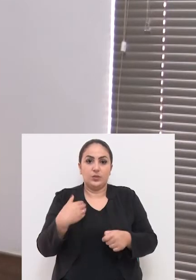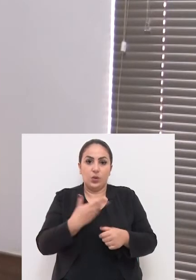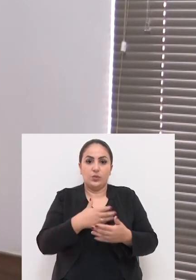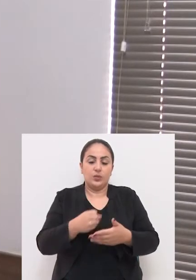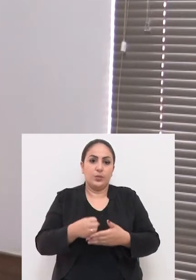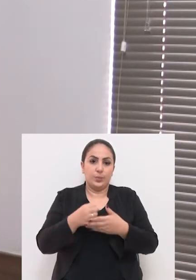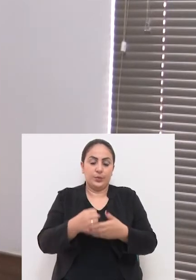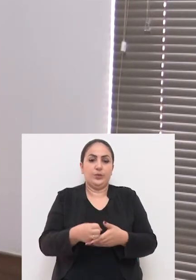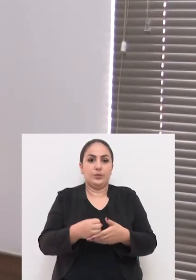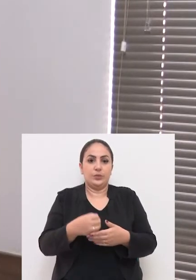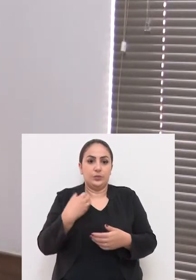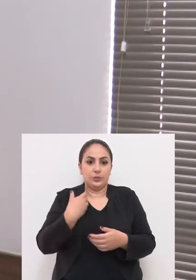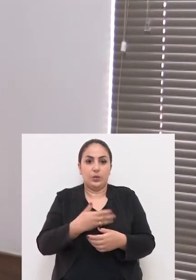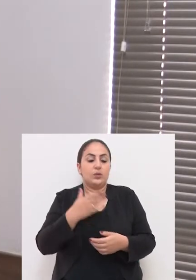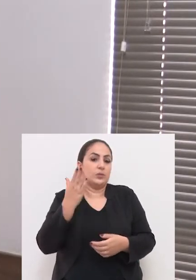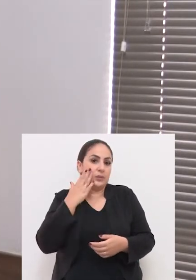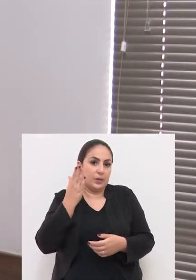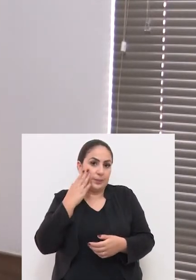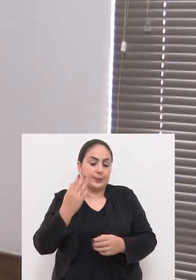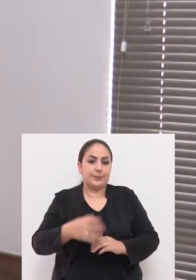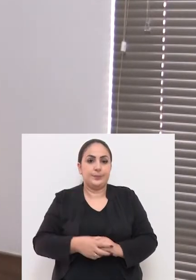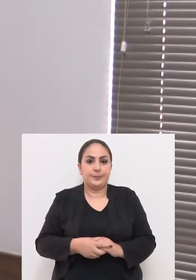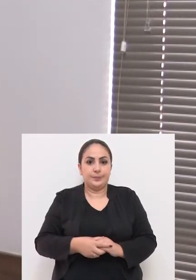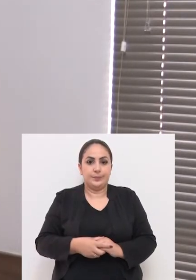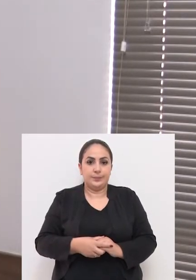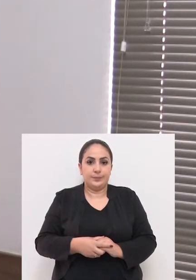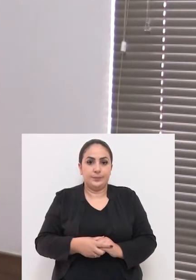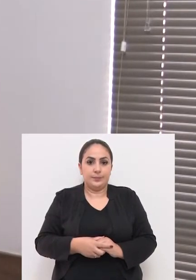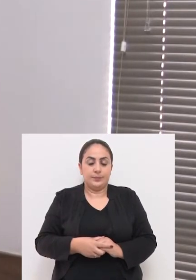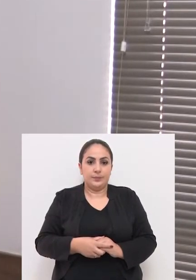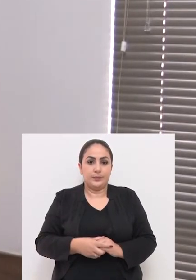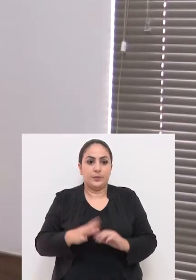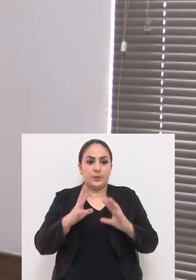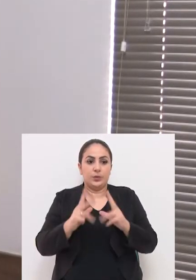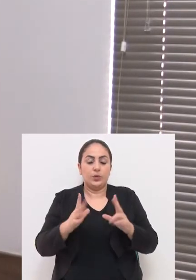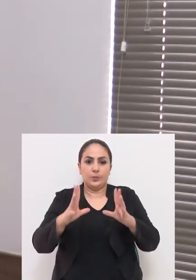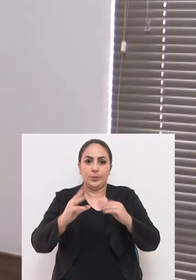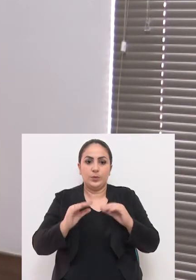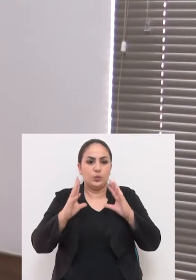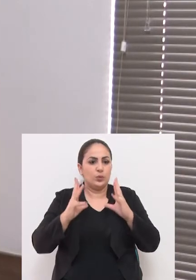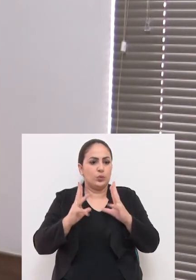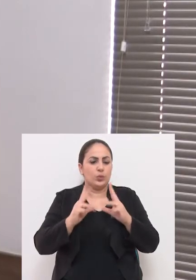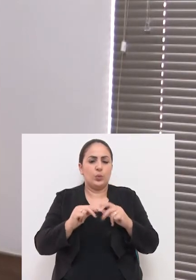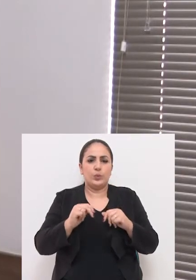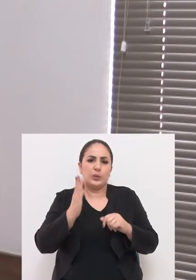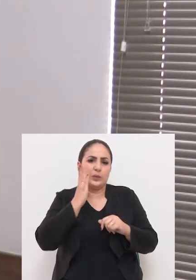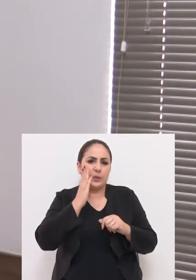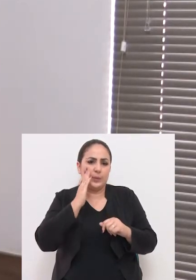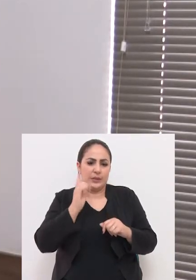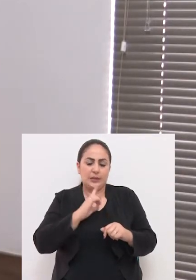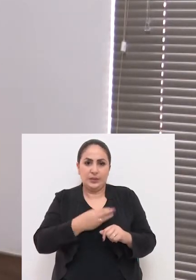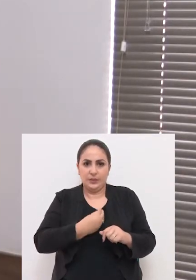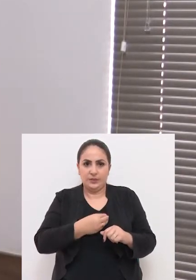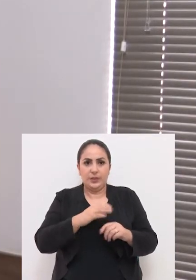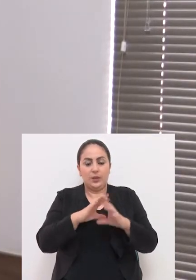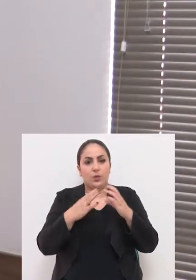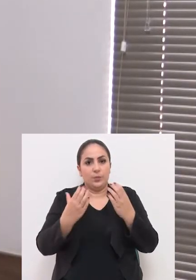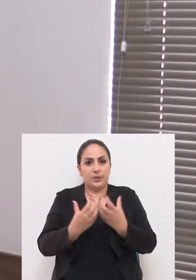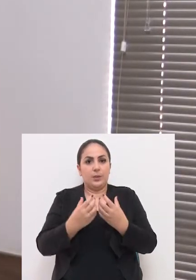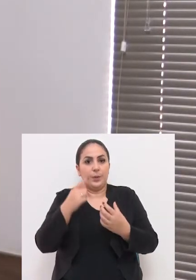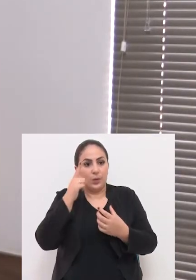prestando o nosso apoio, o nosso saber, nos apropriando também de todo um saber que